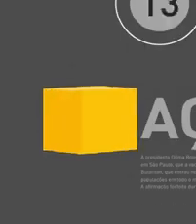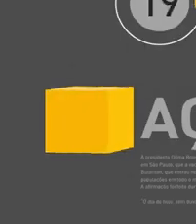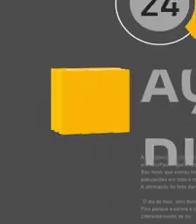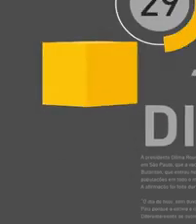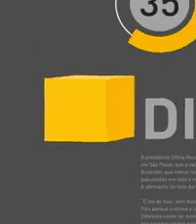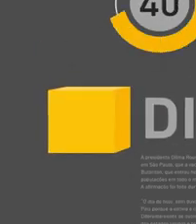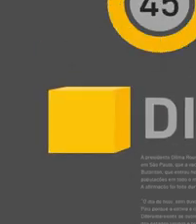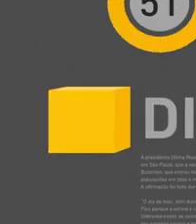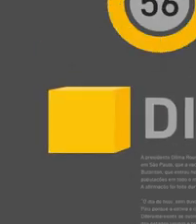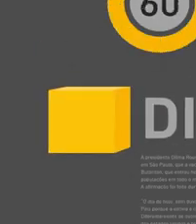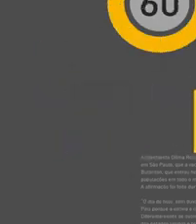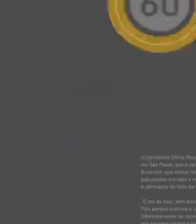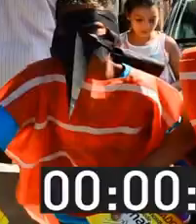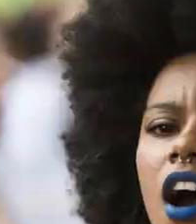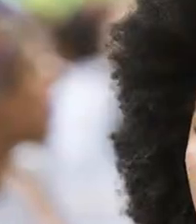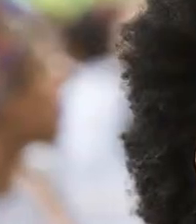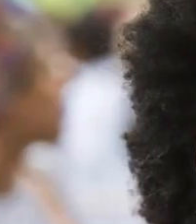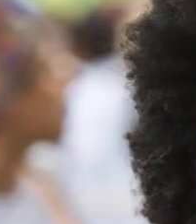o